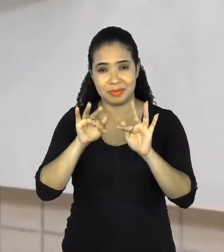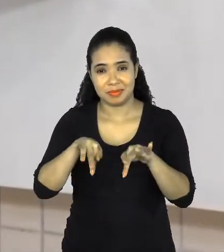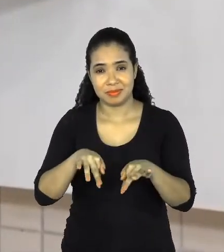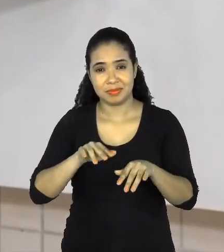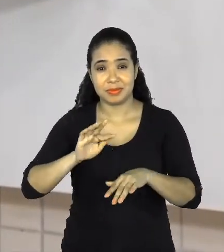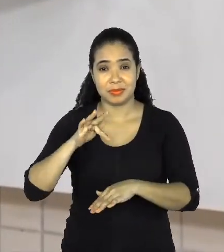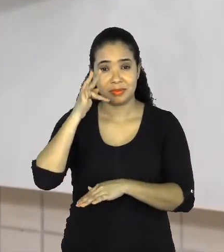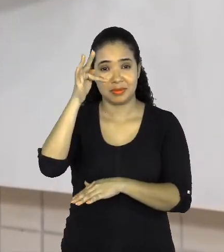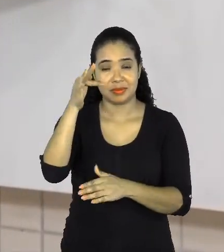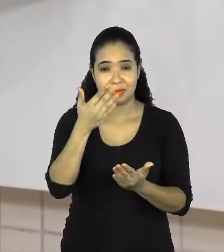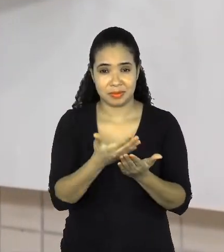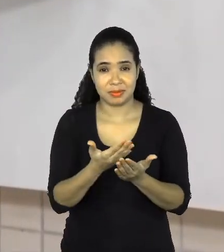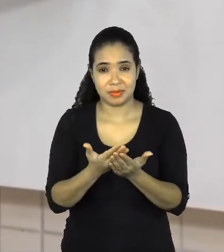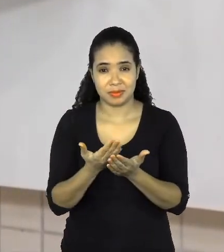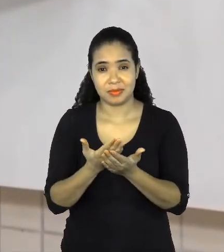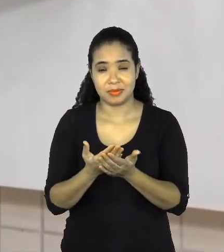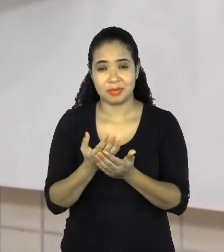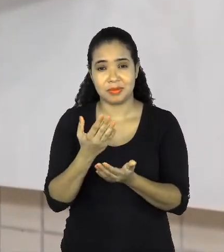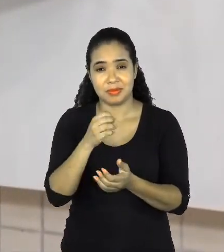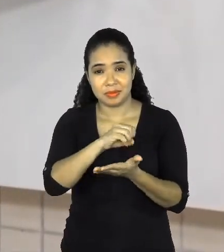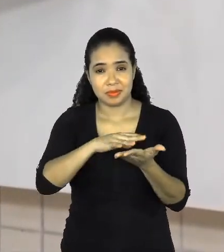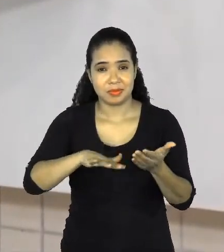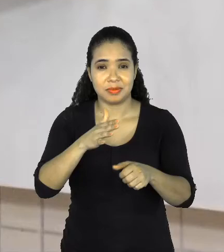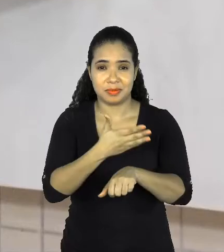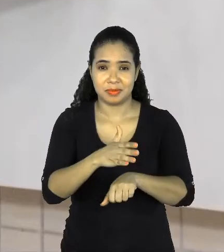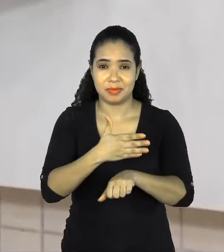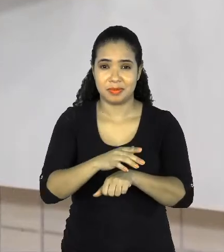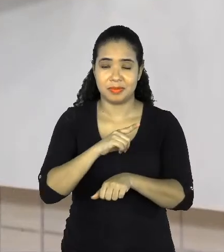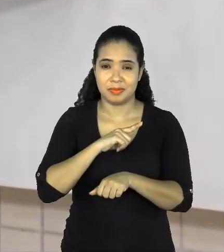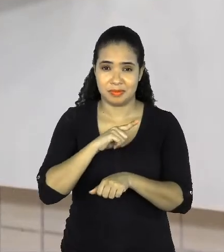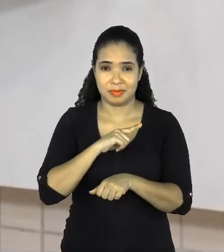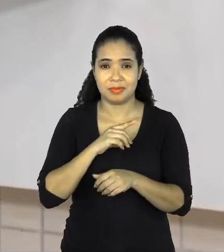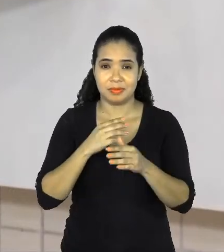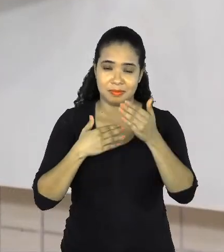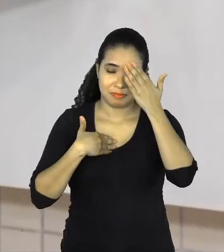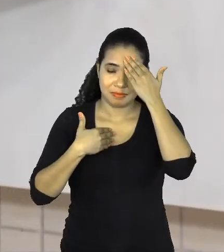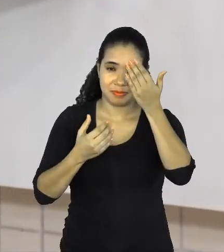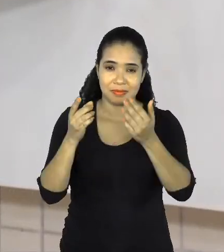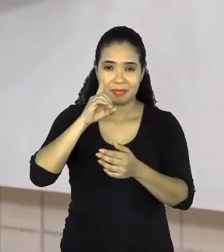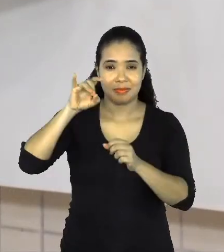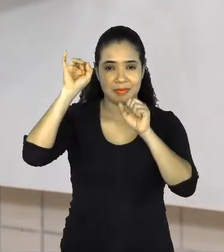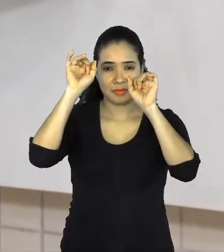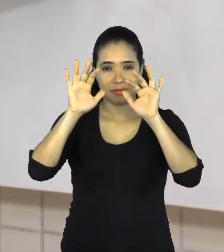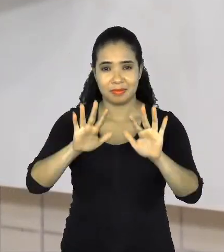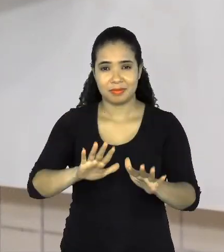Voltamos na próxima aula com os exercícios disso aqui, ok? Obrigado, fiquem com Deus.